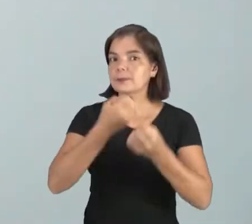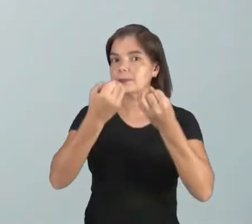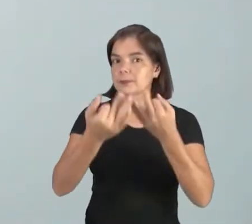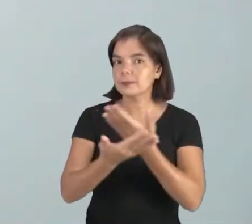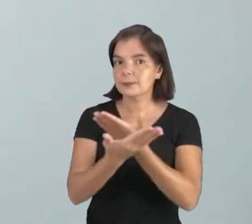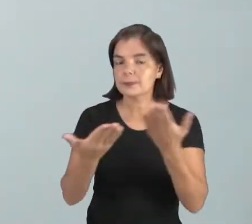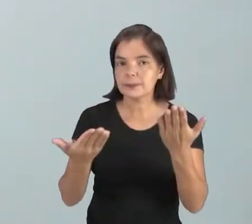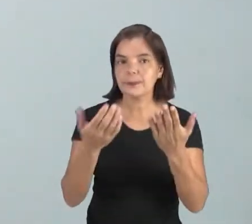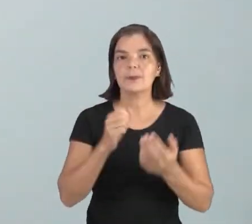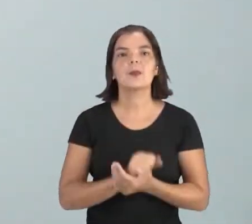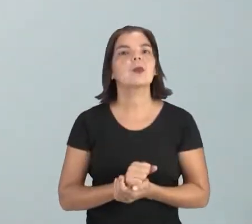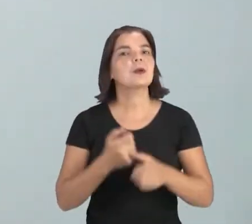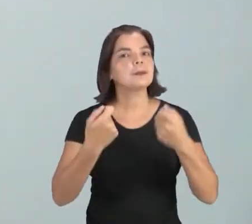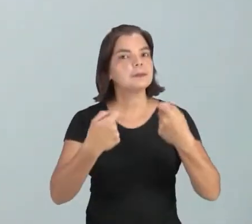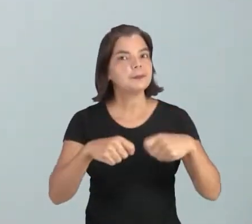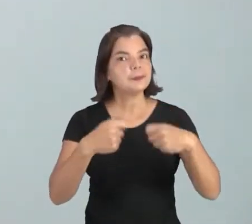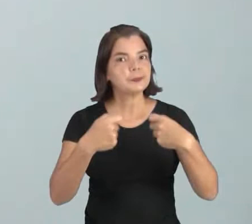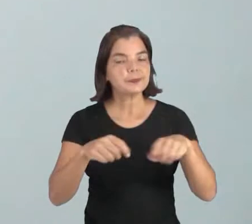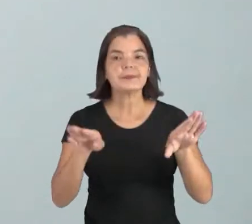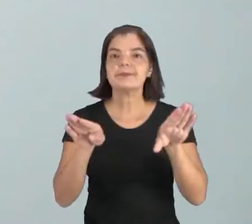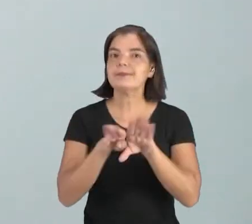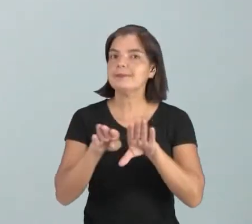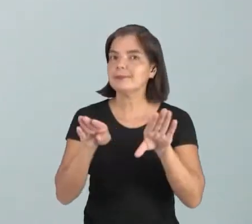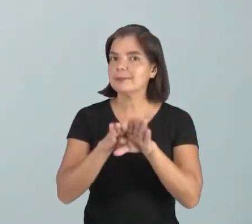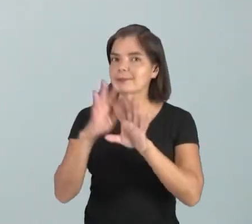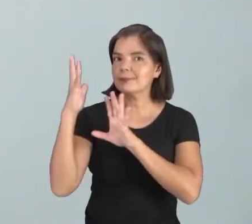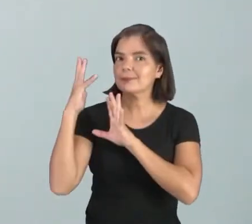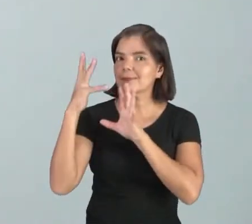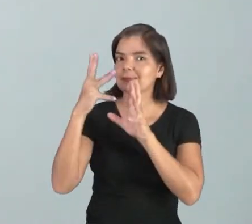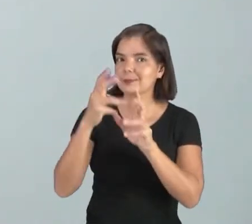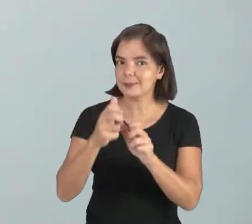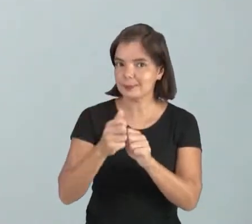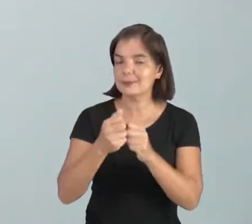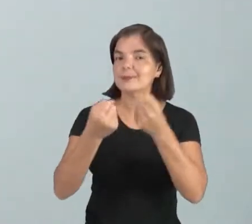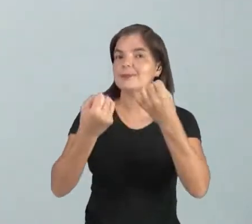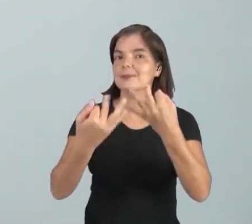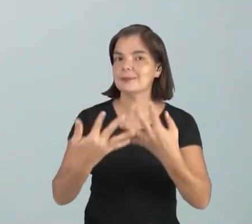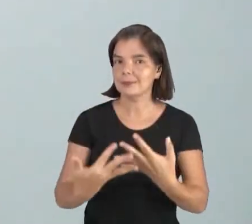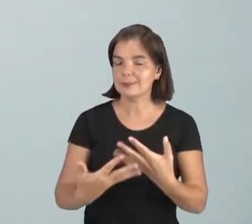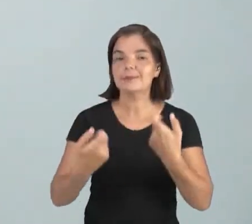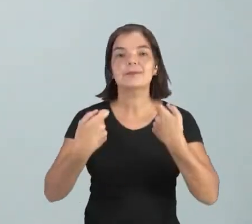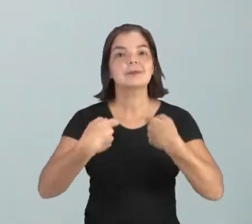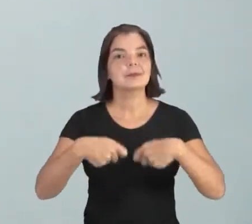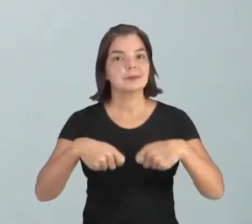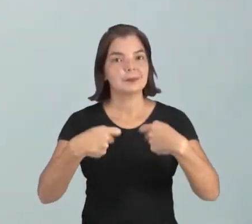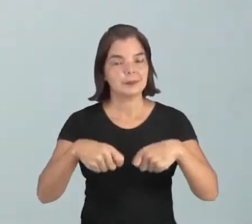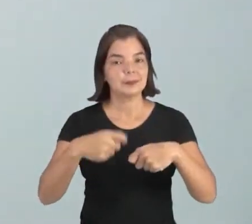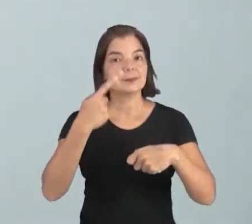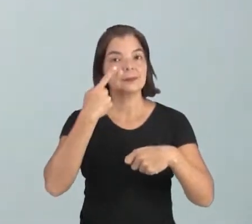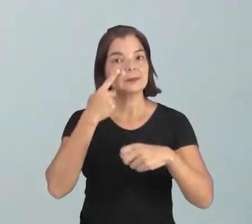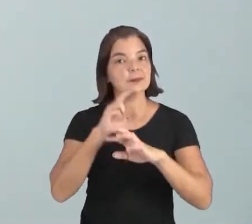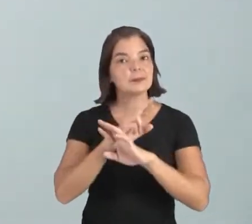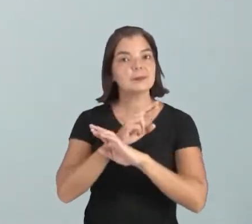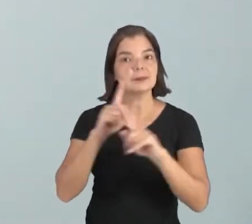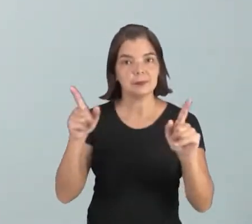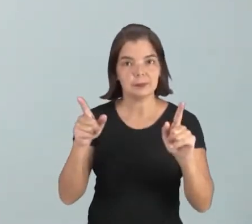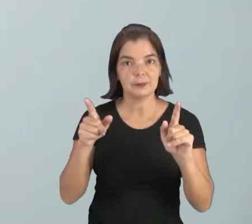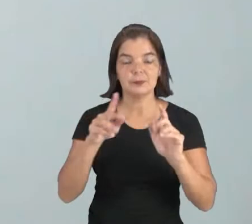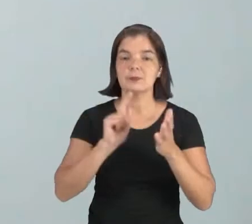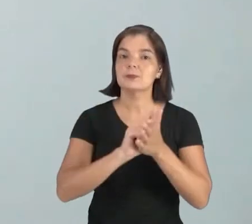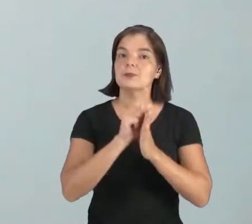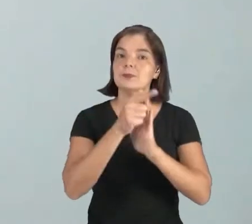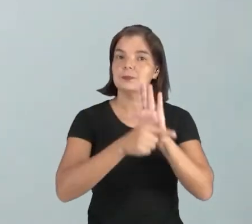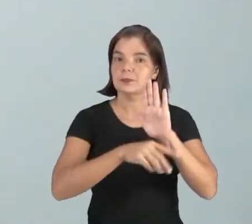a vocês. Precisaremos também rever alguns conceitos. Precisamos ver a diferença entre